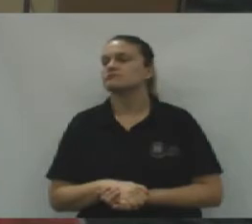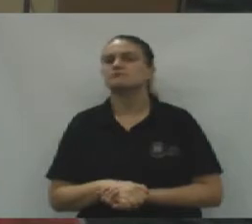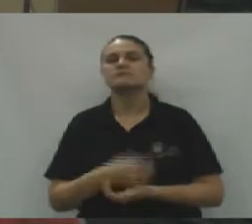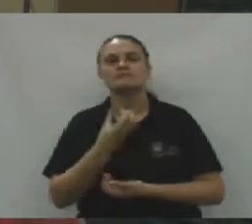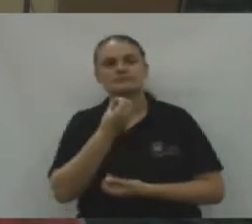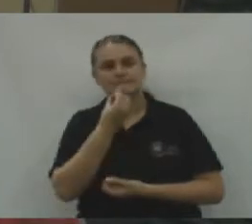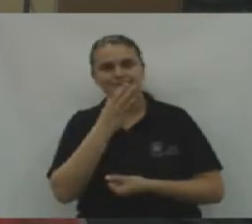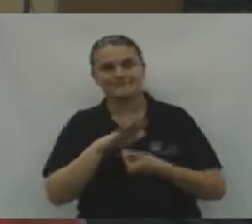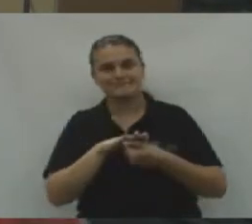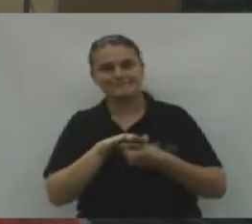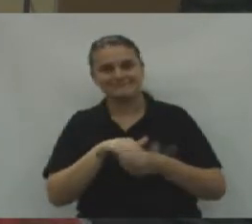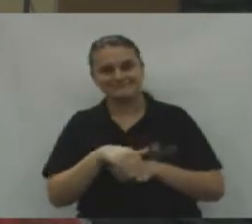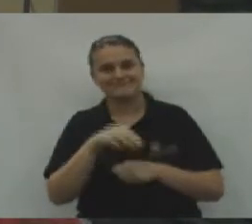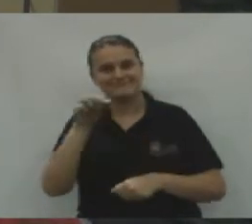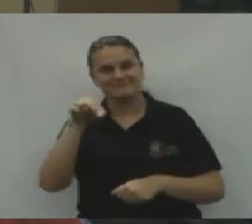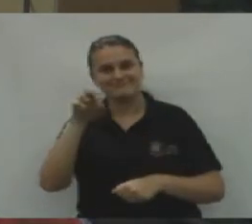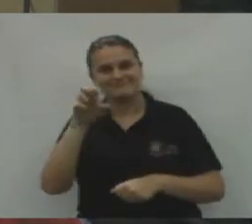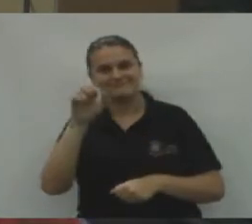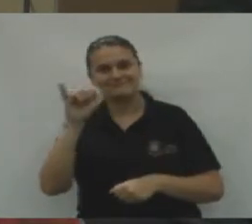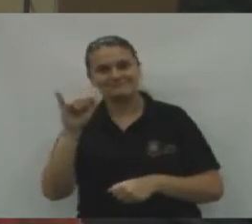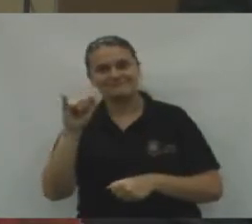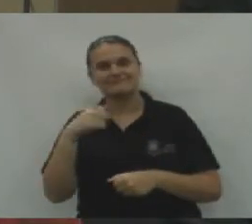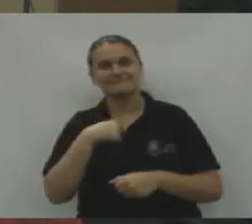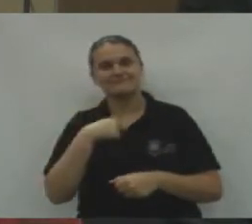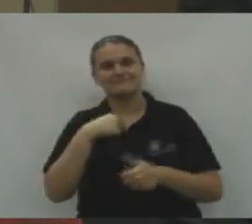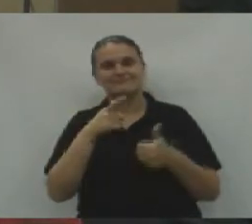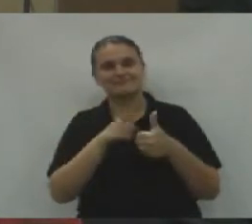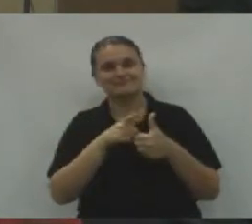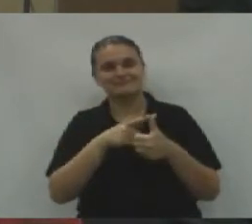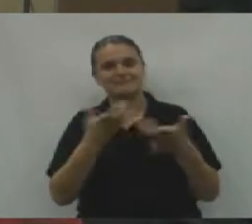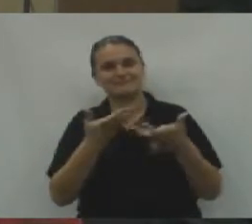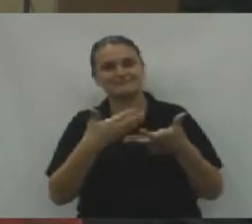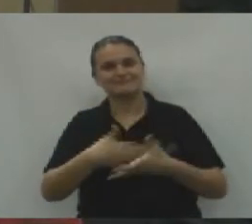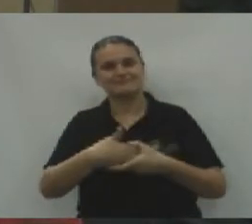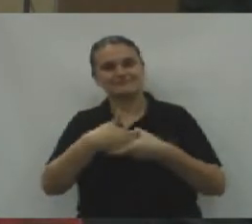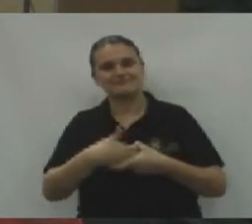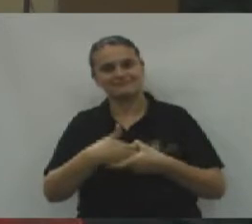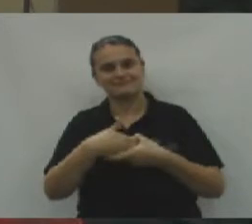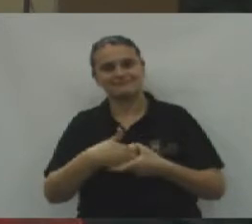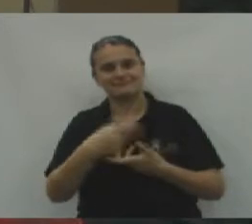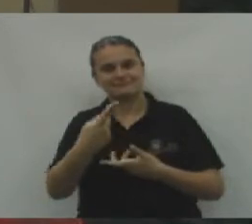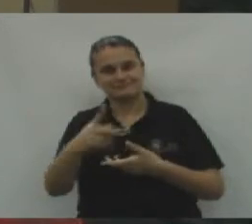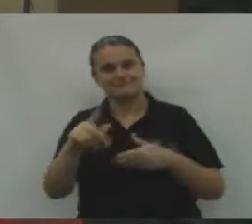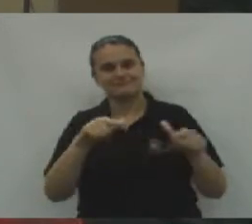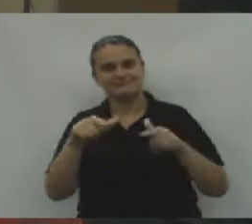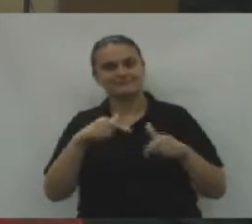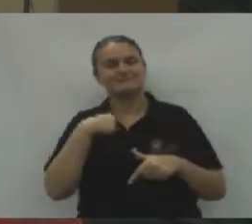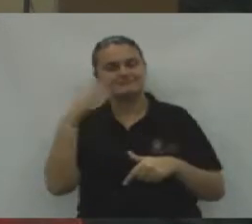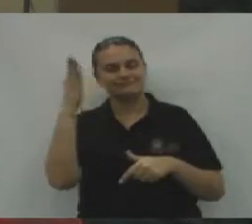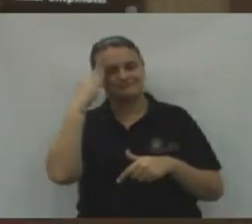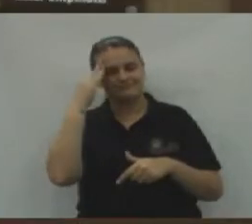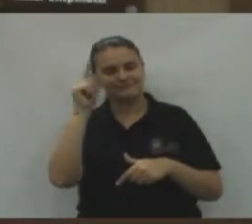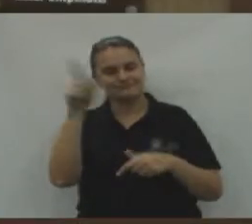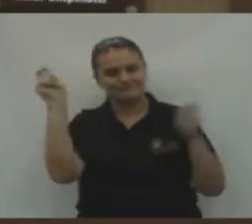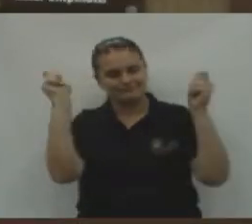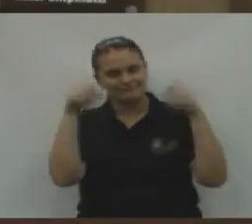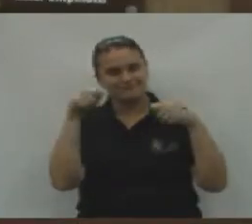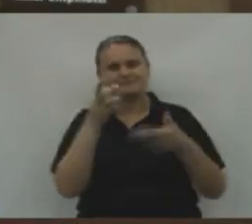Boa noite, Ney. Primeiramente, eu queria parabenizar, né, o teu trabalho. Eu sei da tua competência